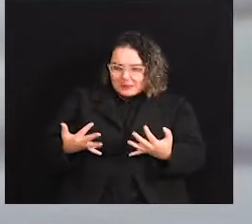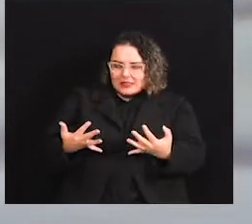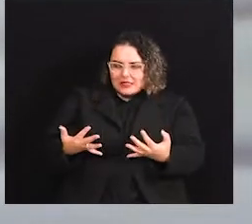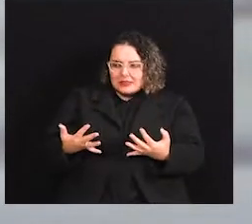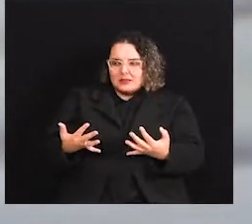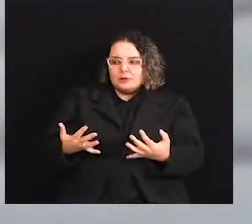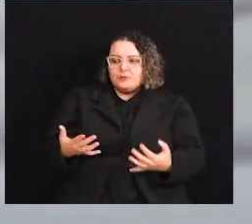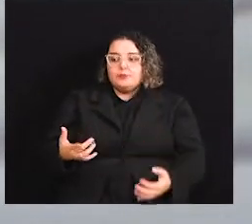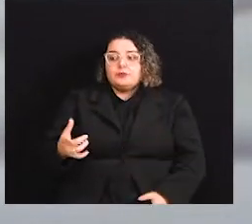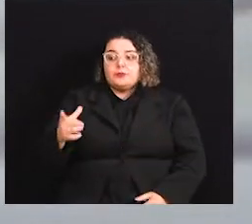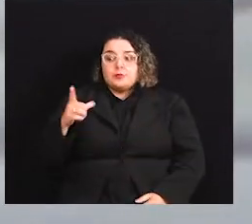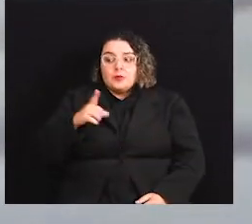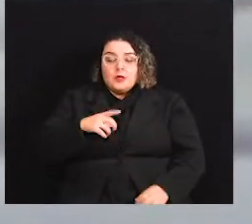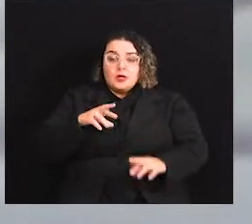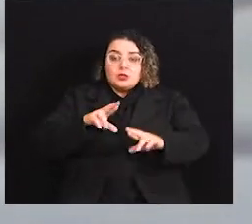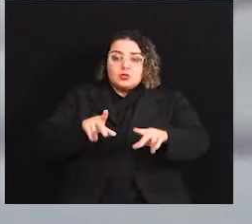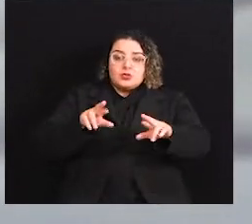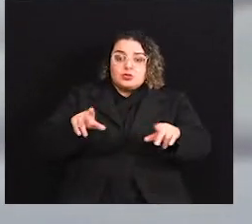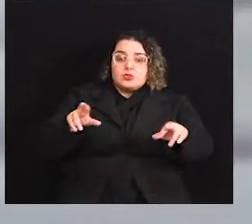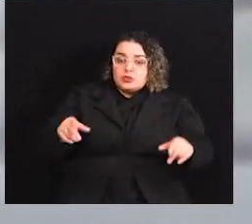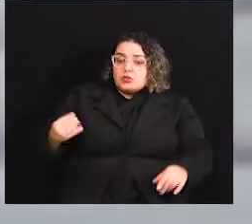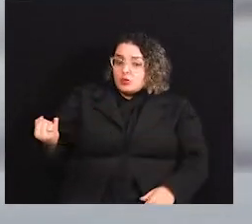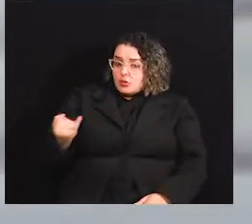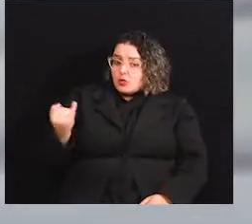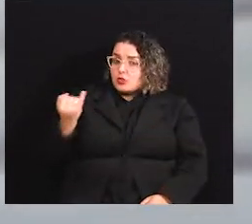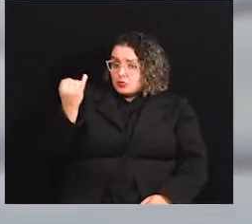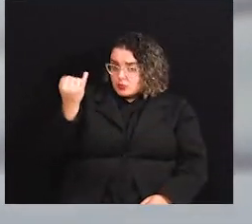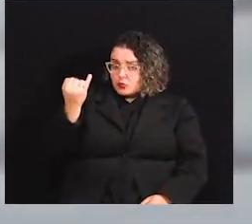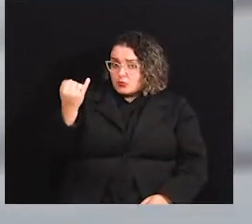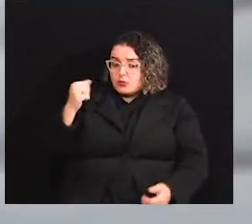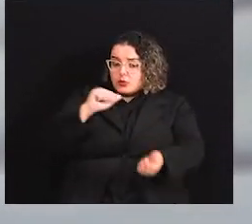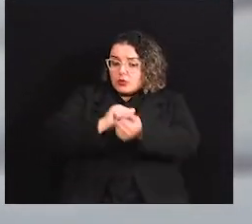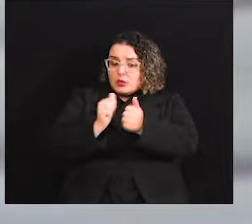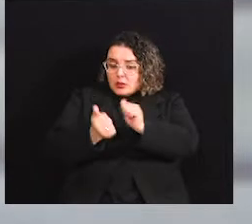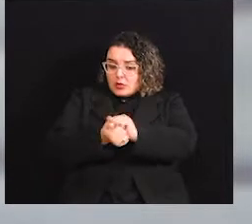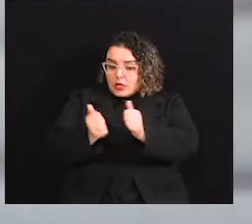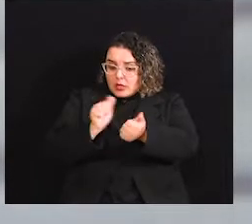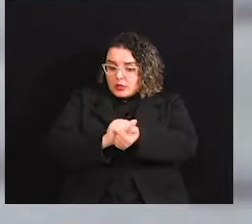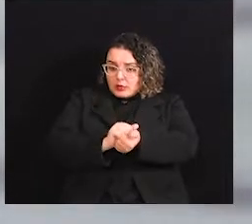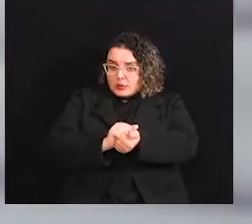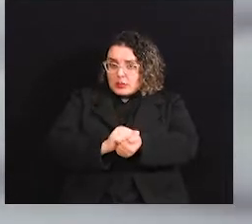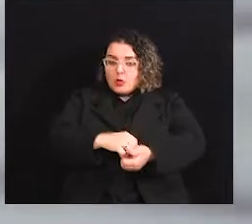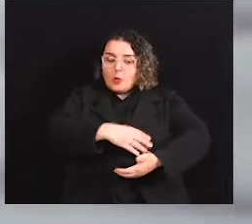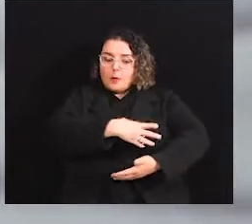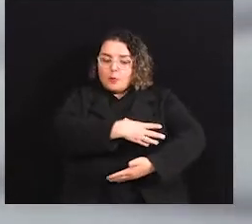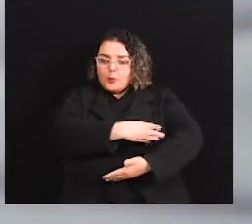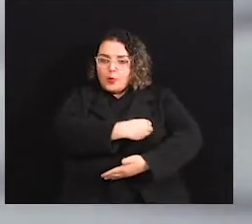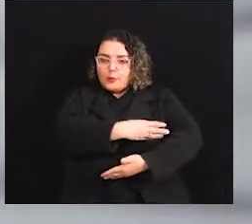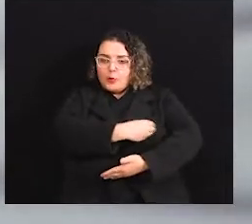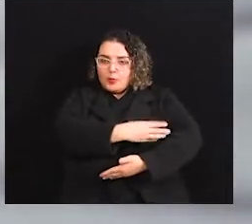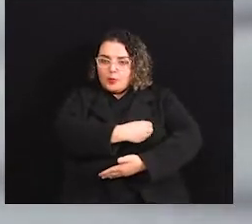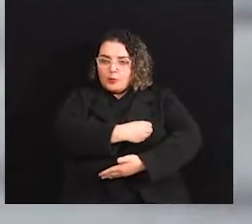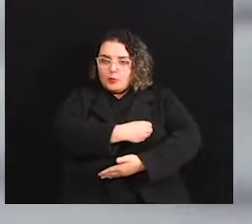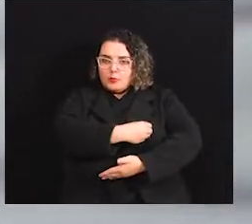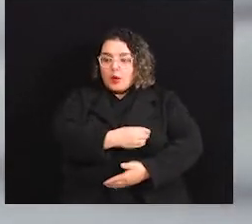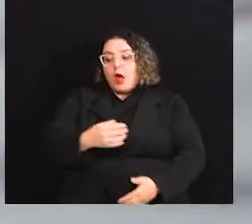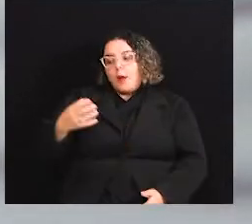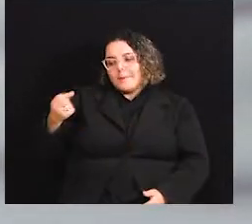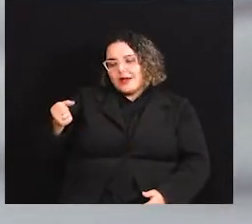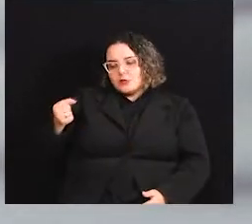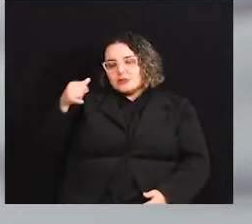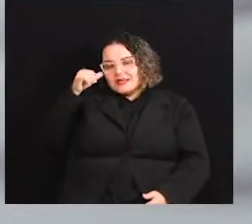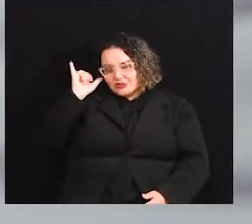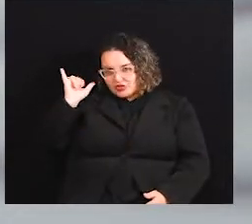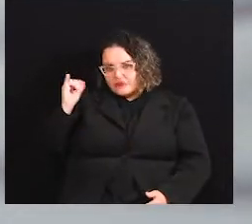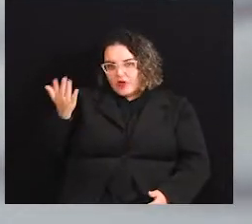tem algumas diferenças importantes na composição do leite materno para o leite de